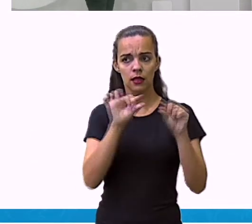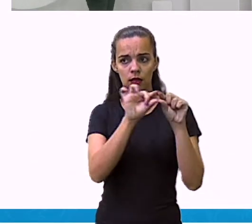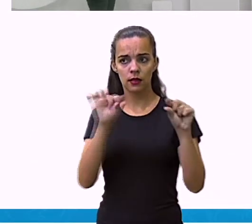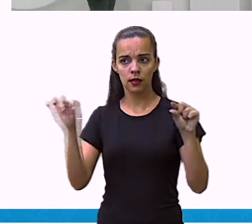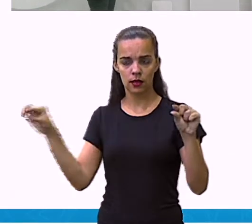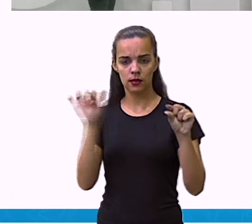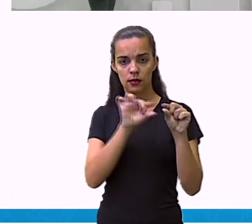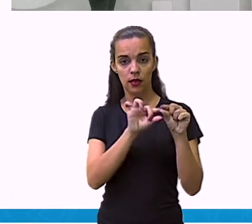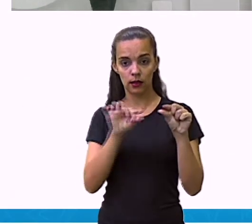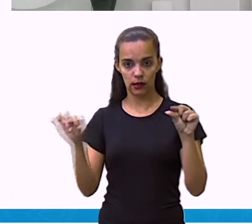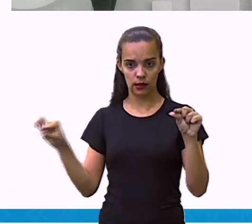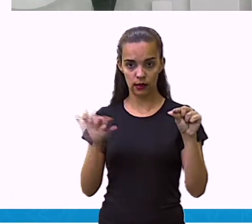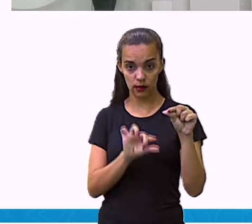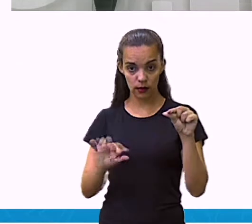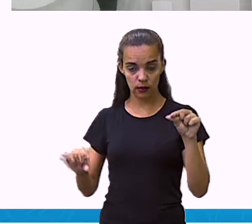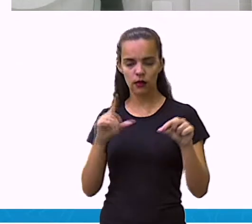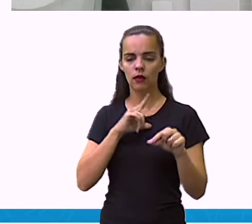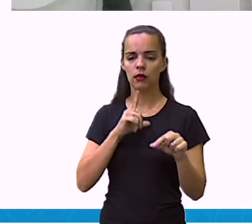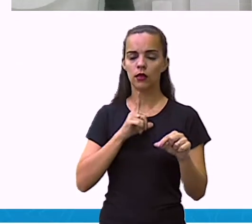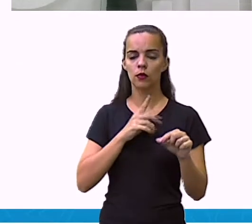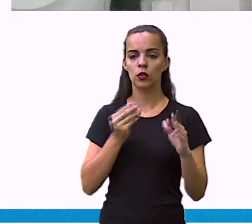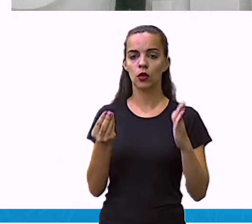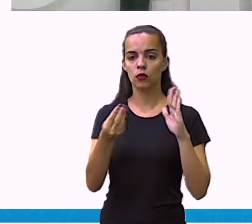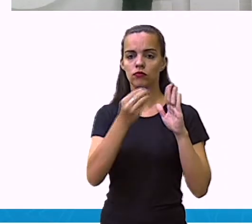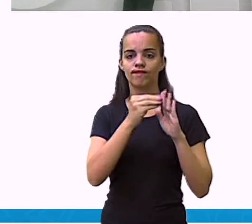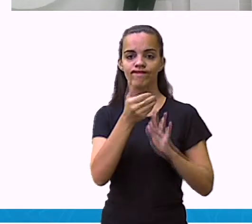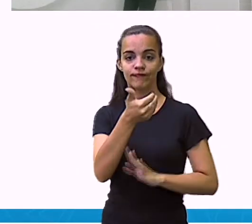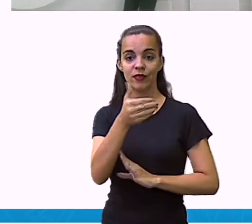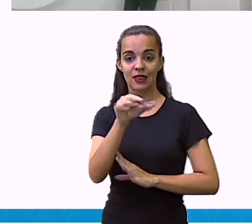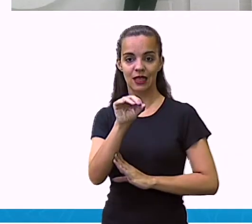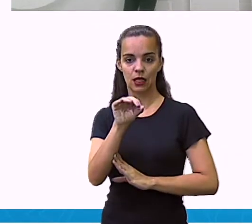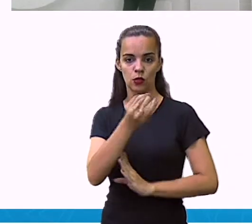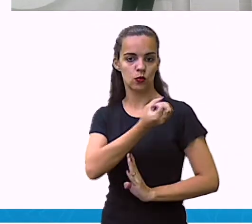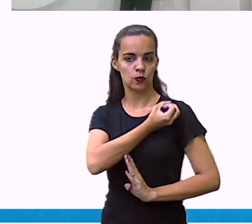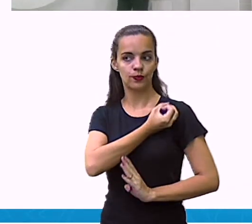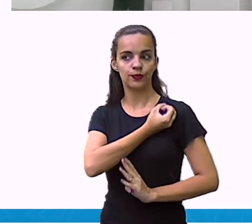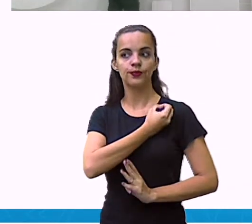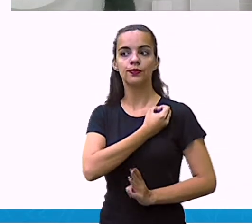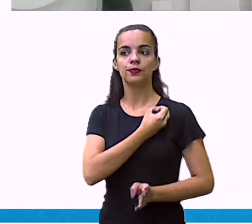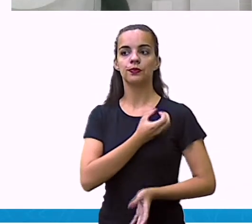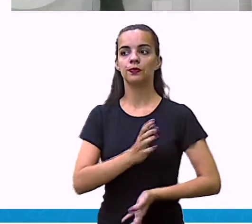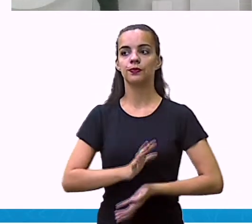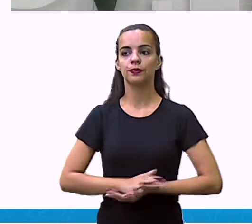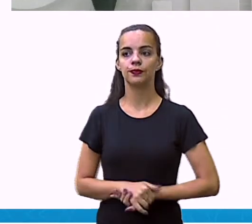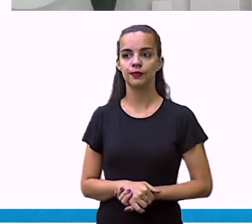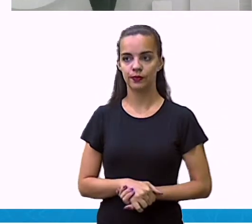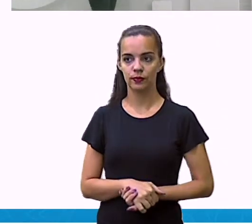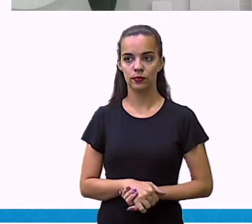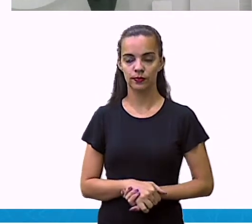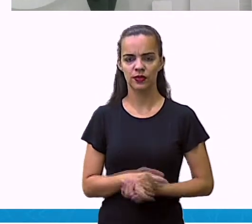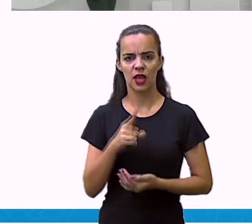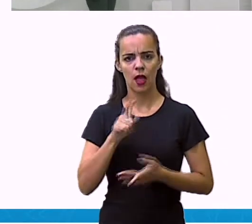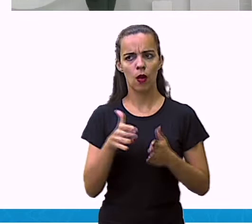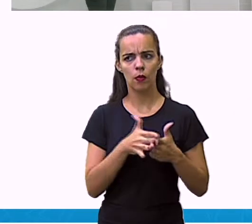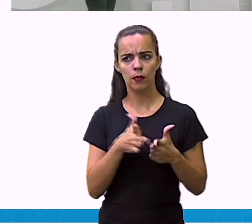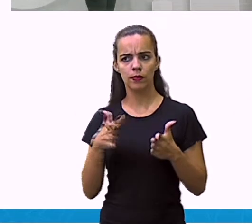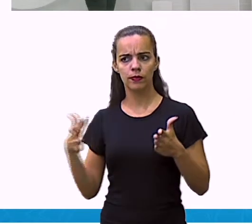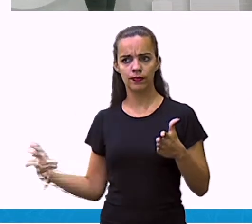colocar 10 números, ok? Então, nessa primeira linha aqui, nós colocamos uma